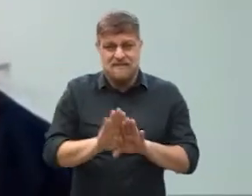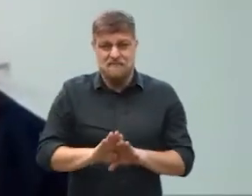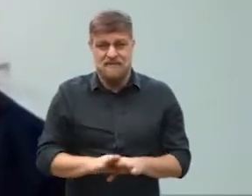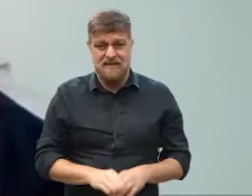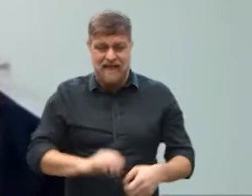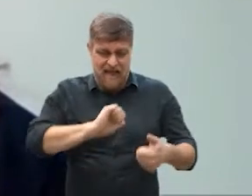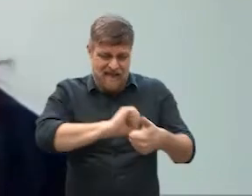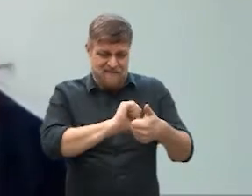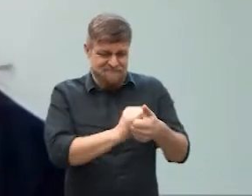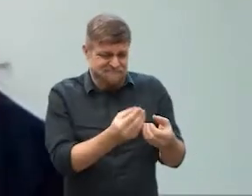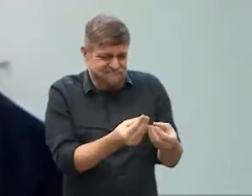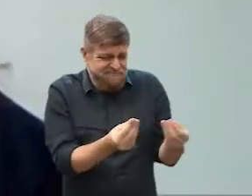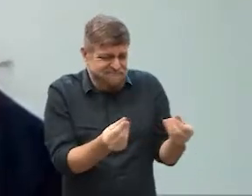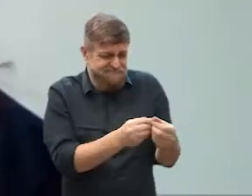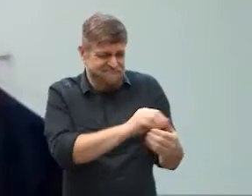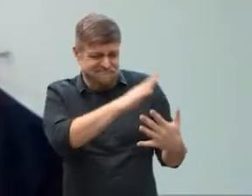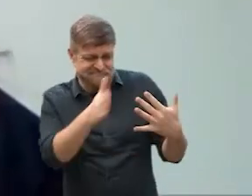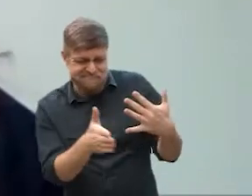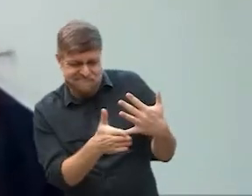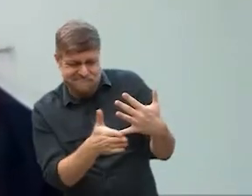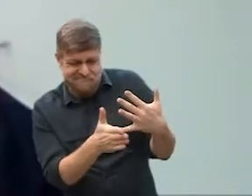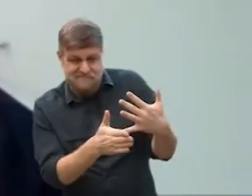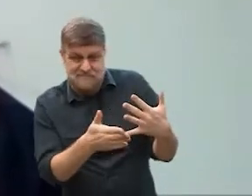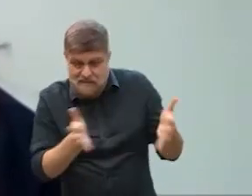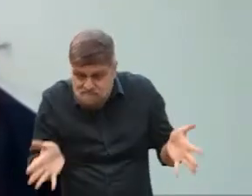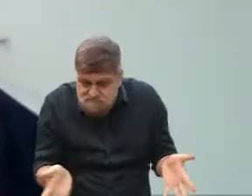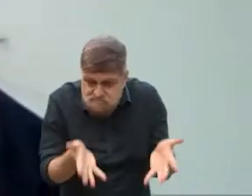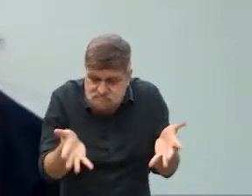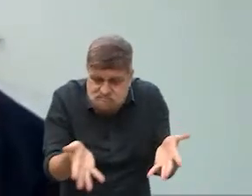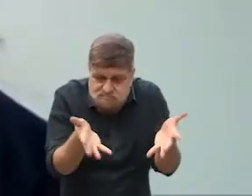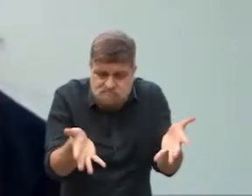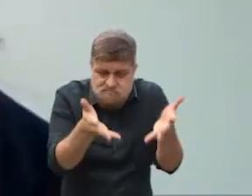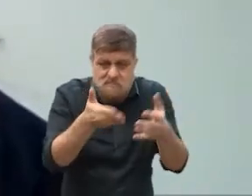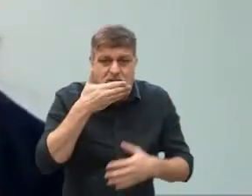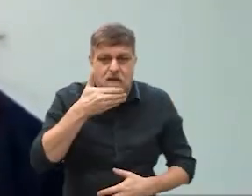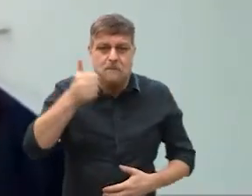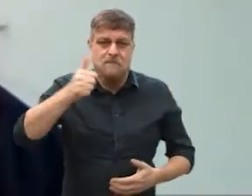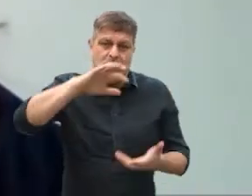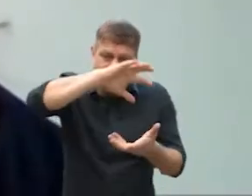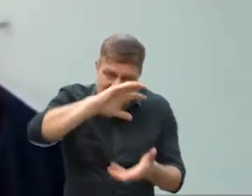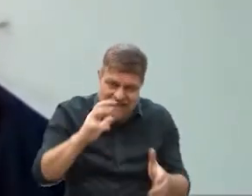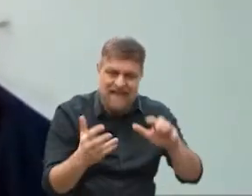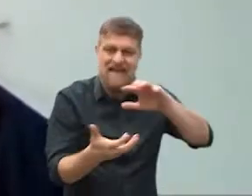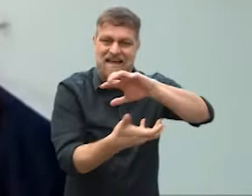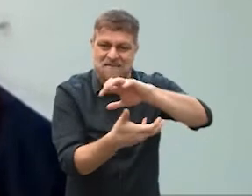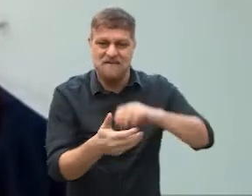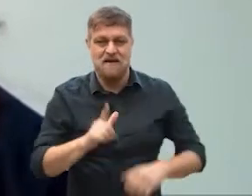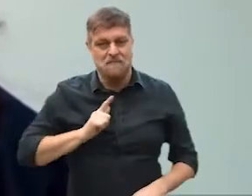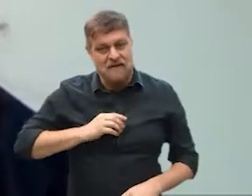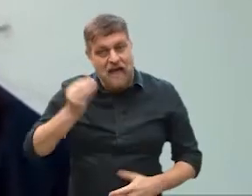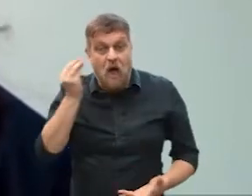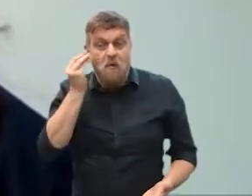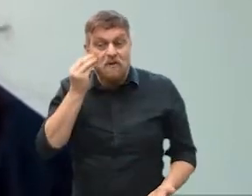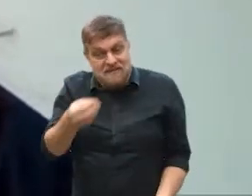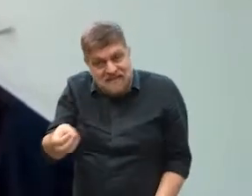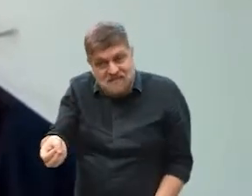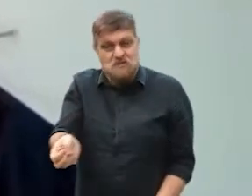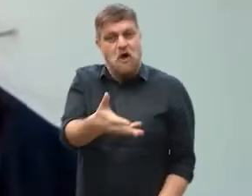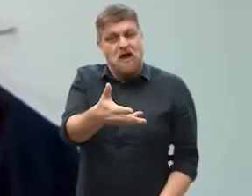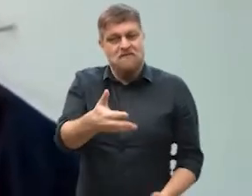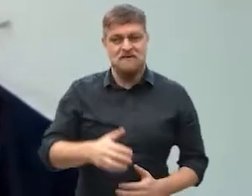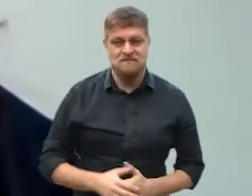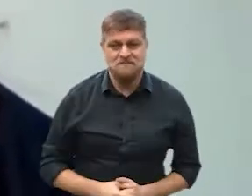educação muito baixa e que ela merece ser impulsionada, melhorada e aprimorada para essas novas oportunidades que a gente está